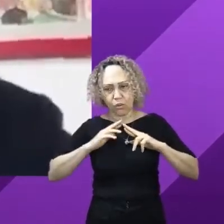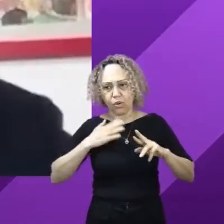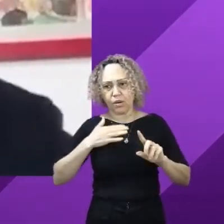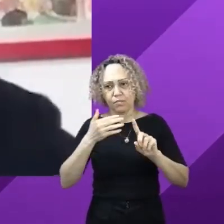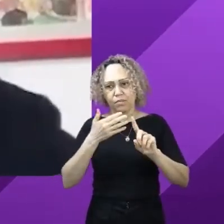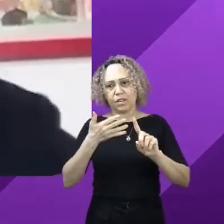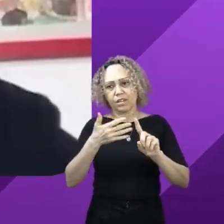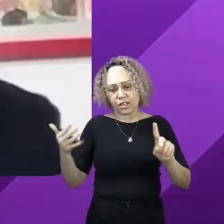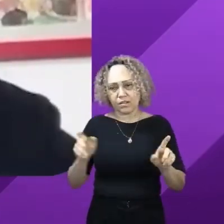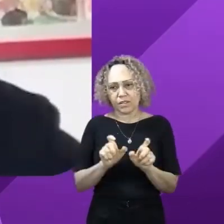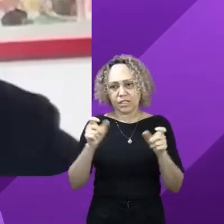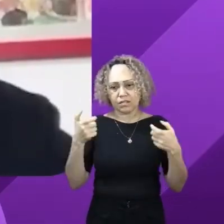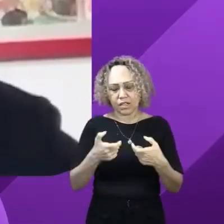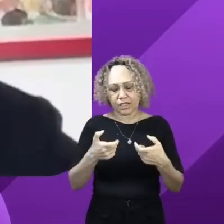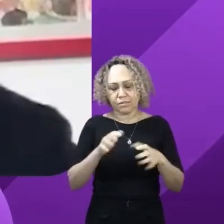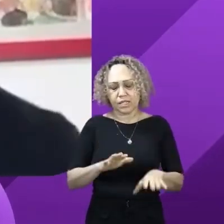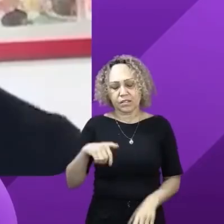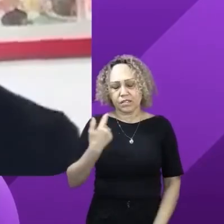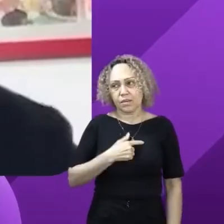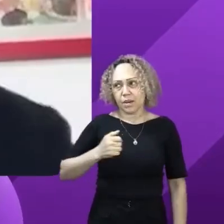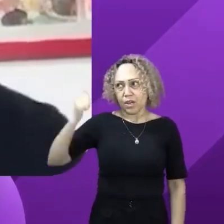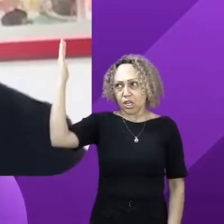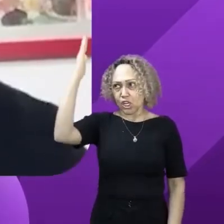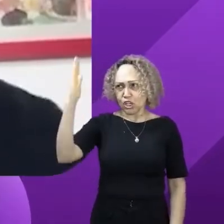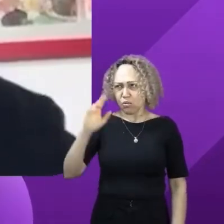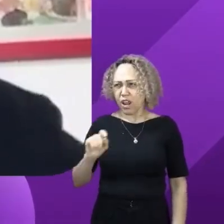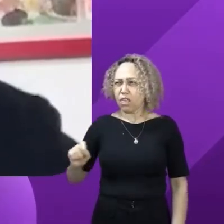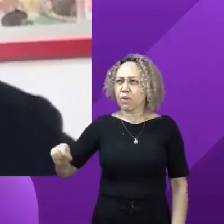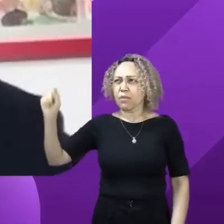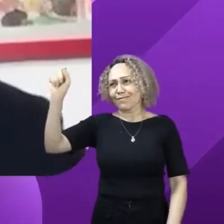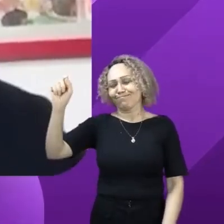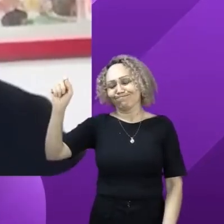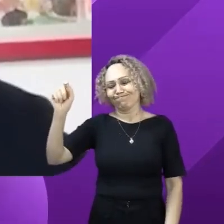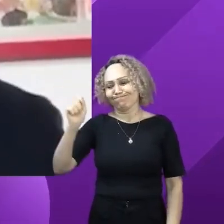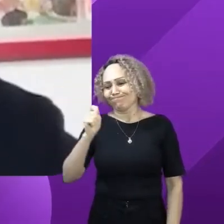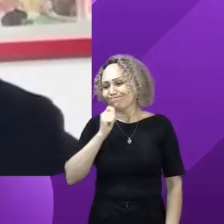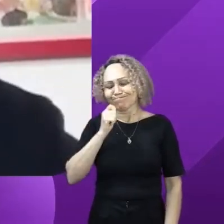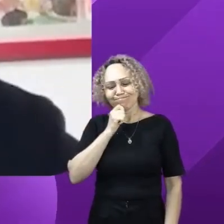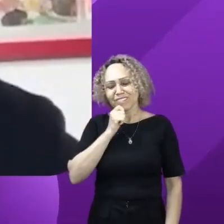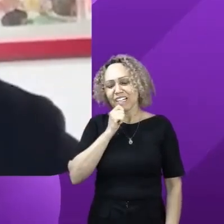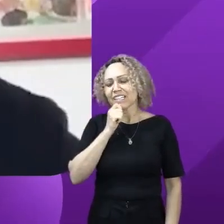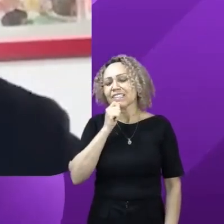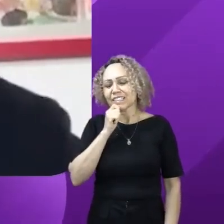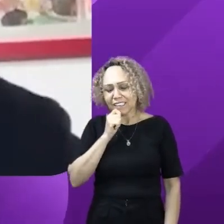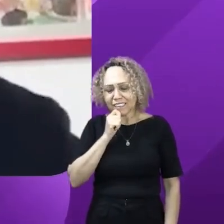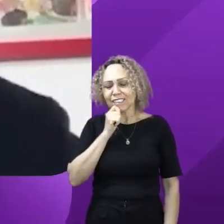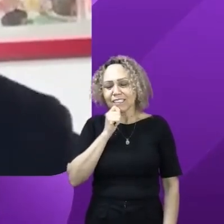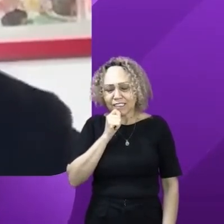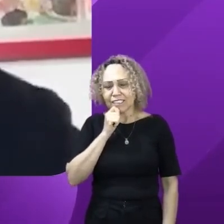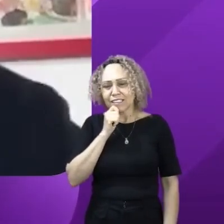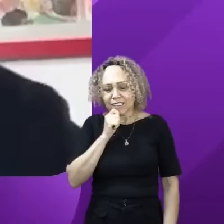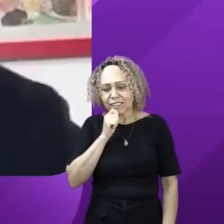maioria das famílias ainda não tem essa realidade plena. E aí recorre aos movimentos sociais e movimentos